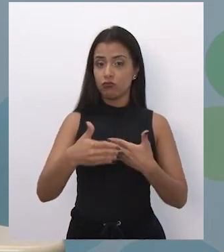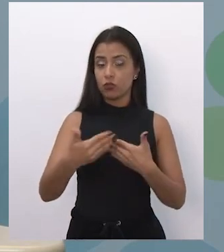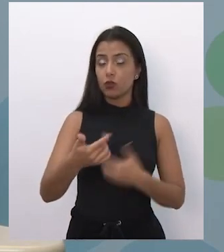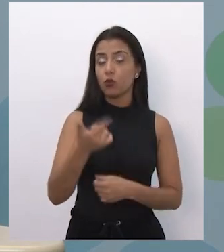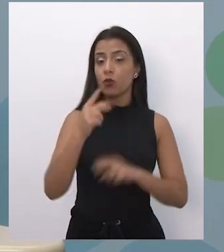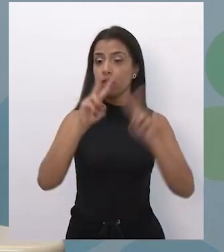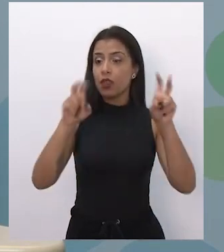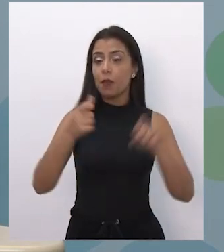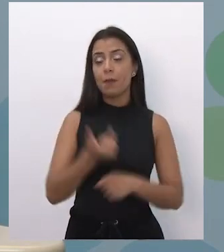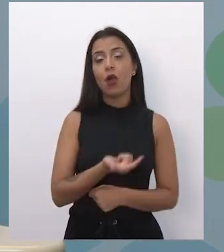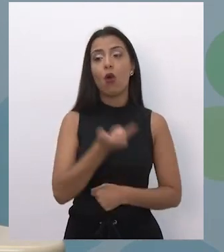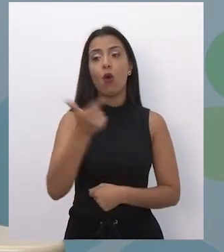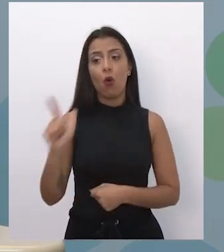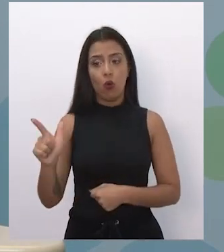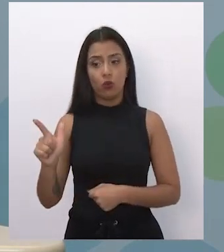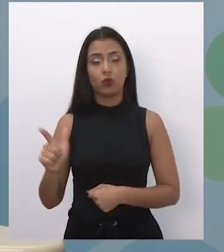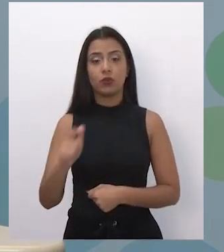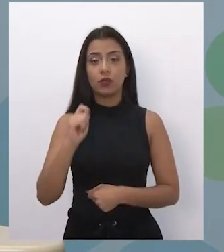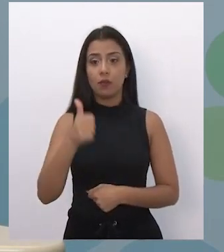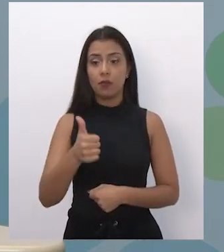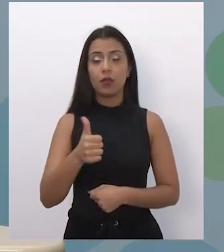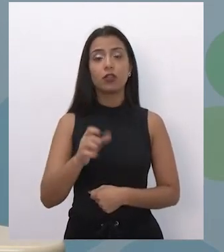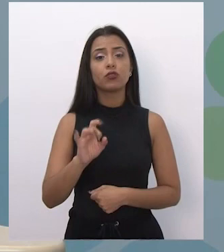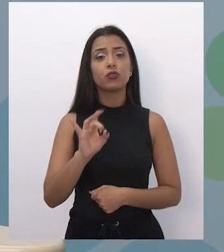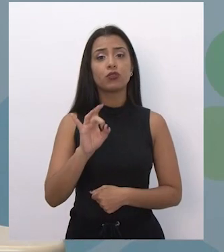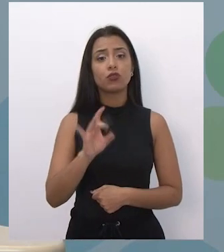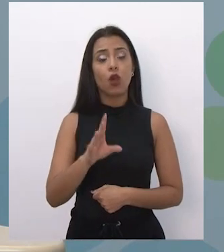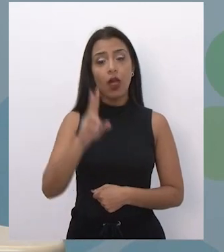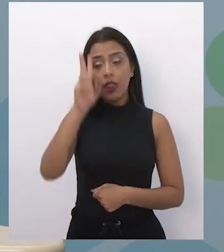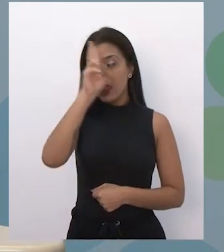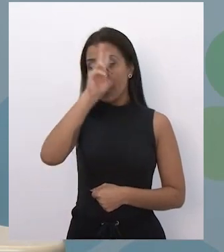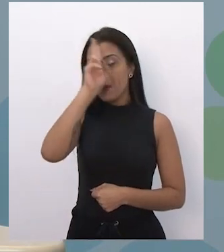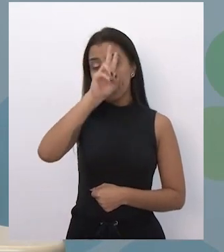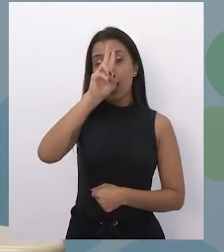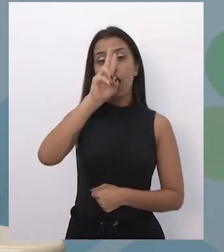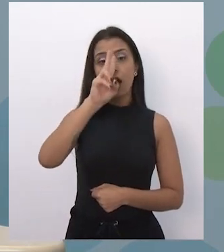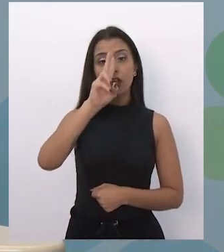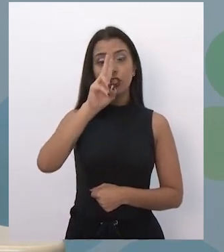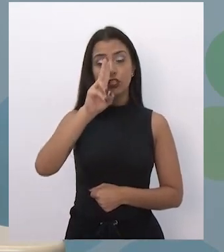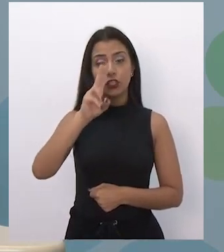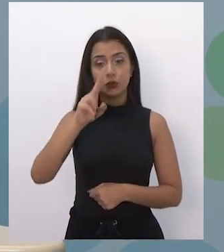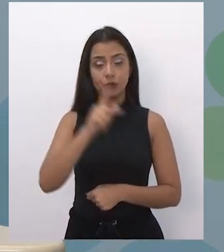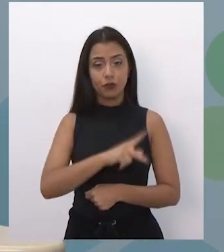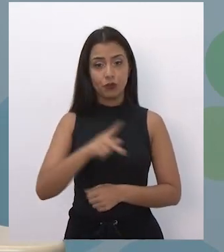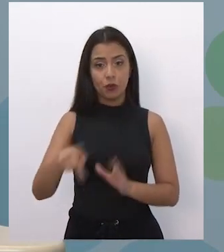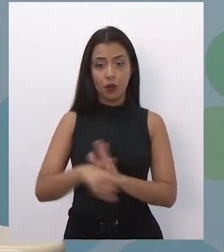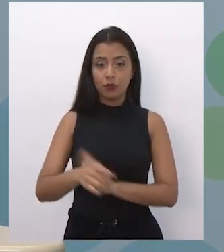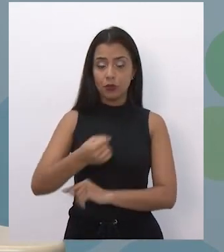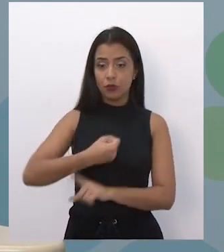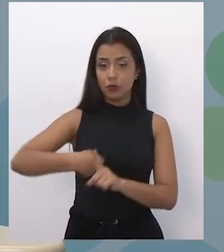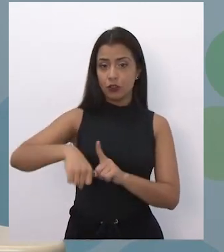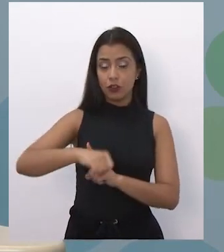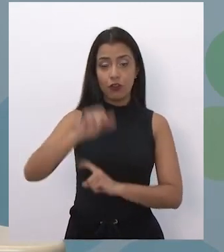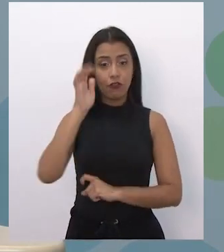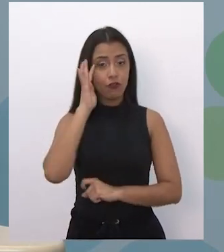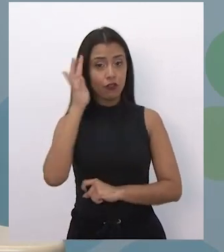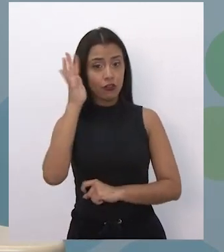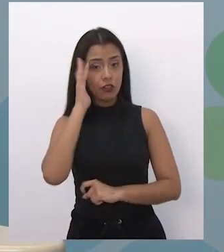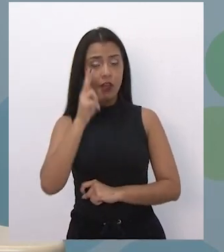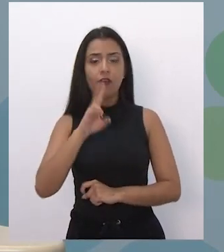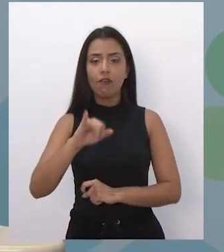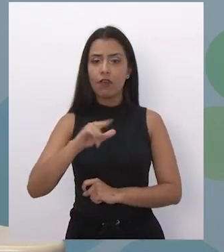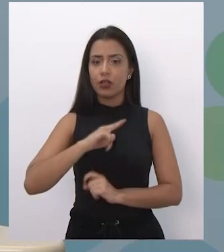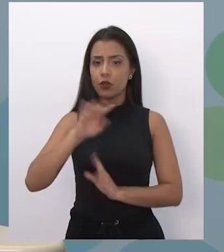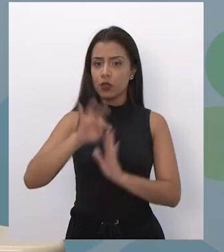tema completamente diferente desse. Só quero lembrar que os professores de Sociologia e Filosofia vão ter também os textos